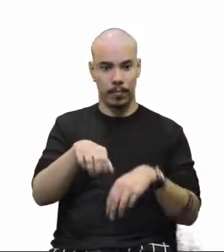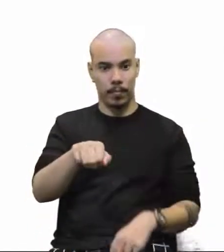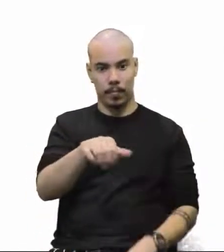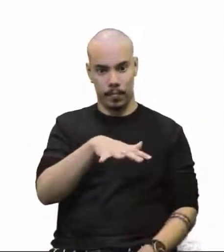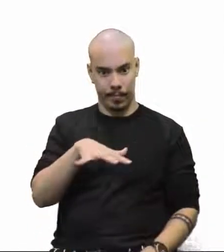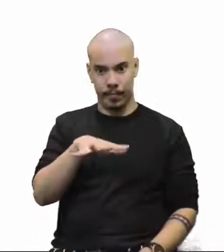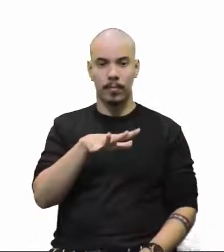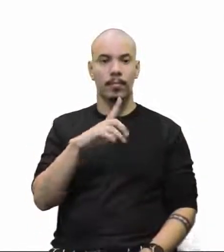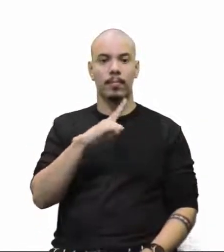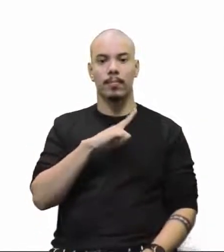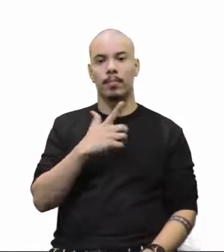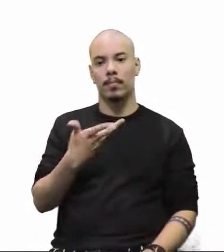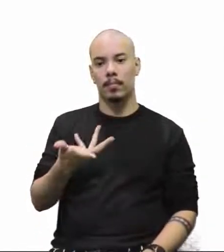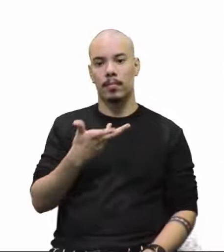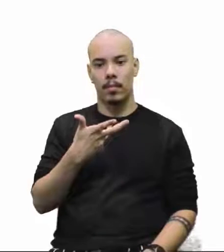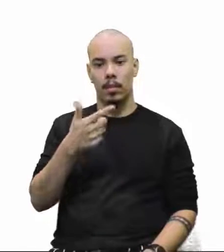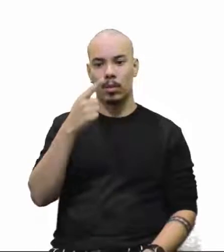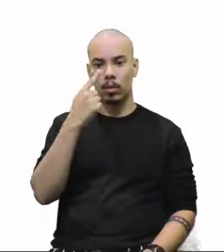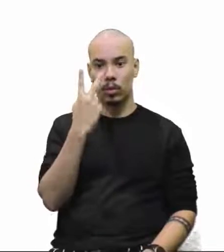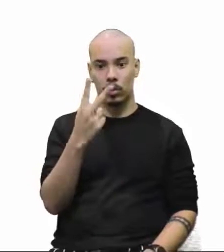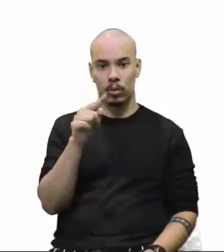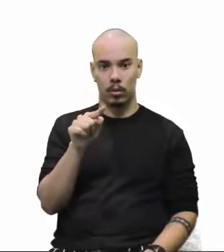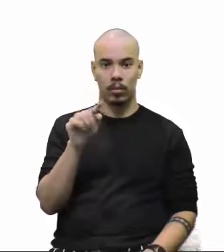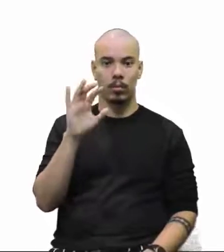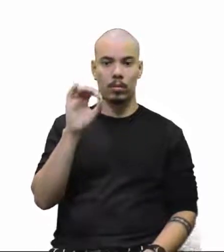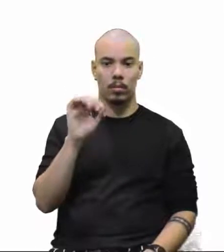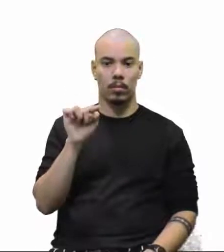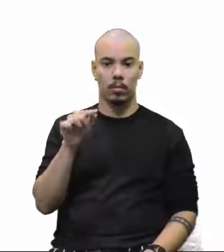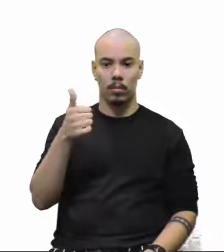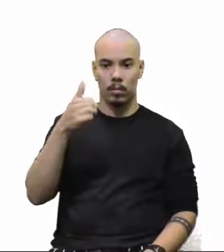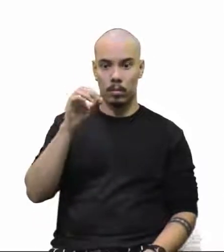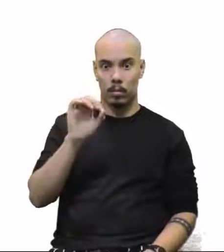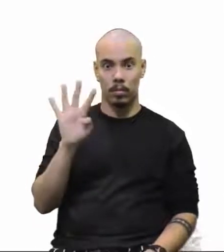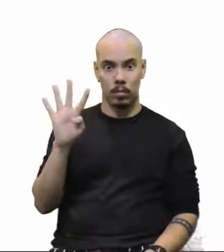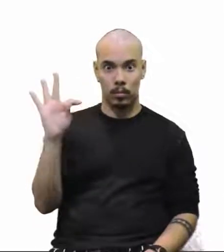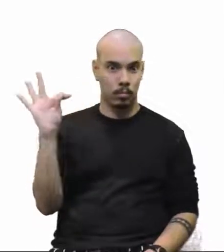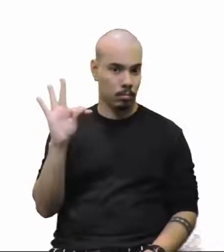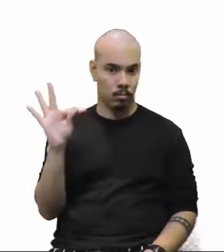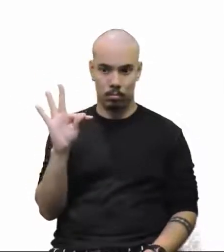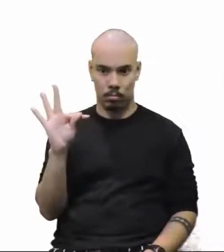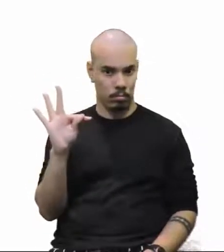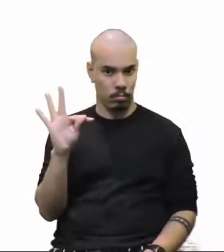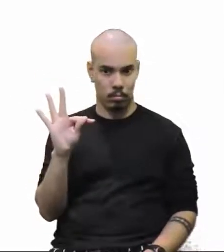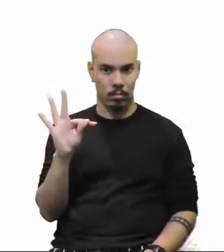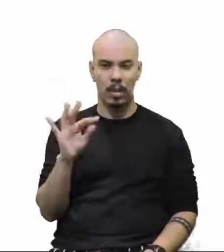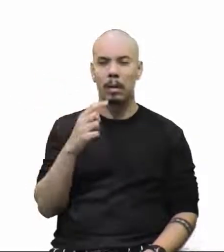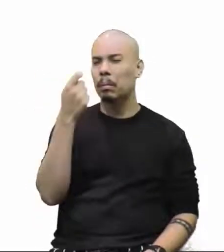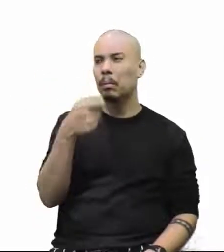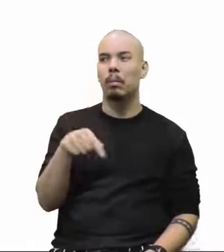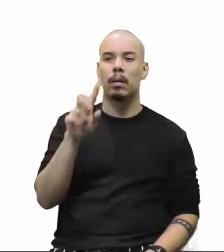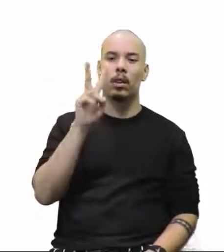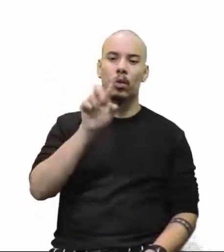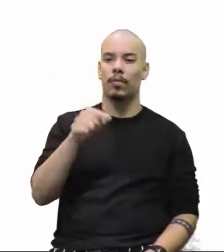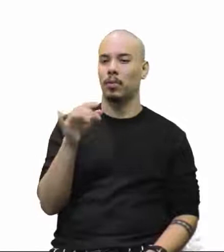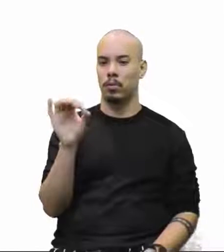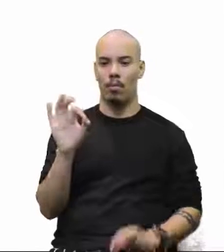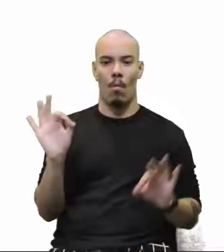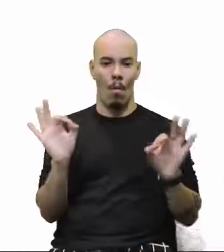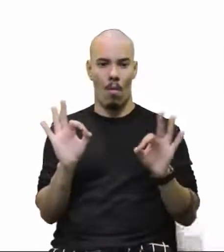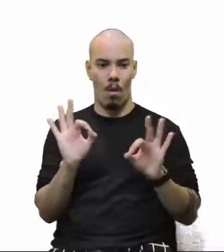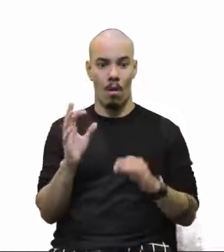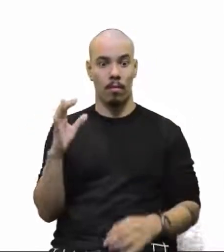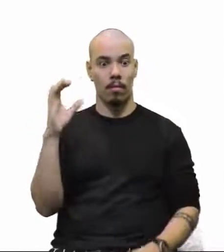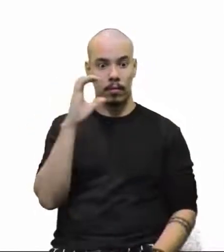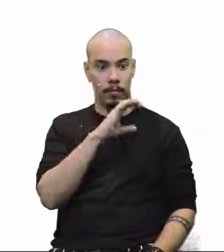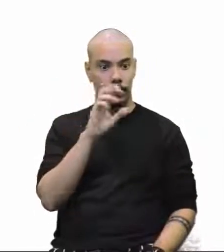cuja intensidade é 2 vezes 10 a quarta Tesla. Você não precisa falar 2,0, é 2. Com velocidade de